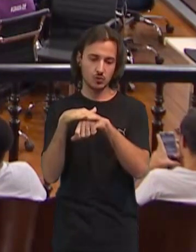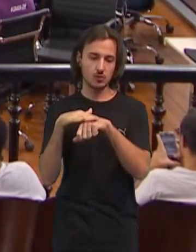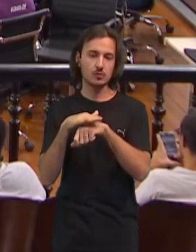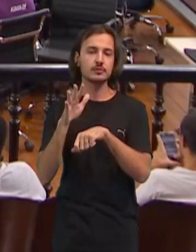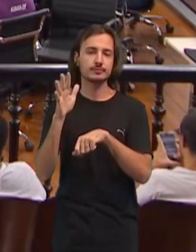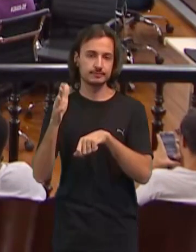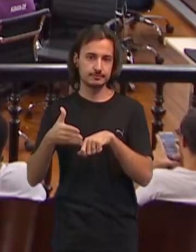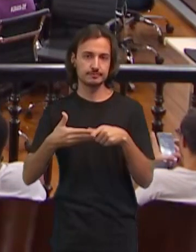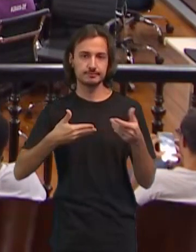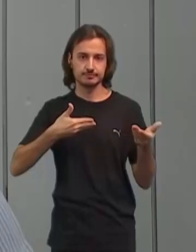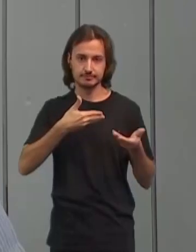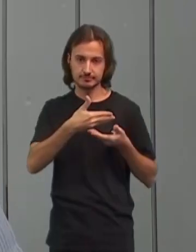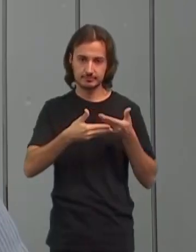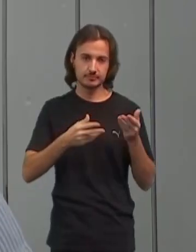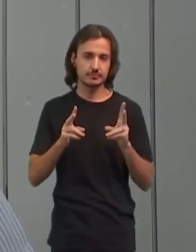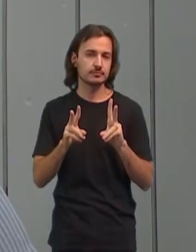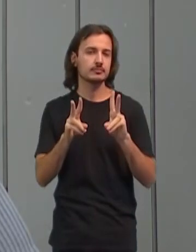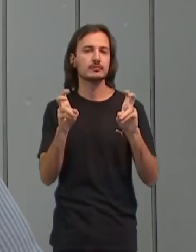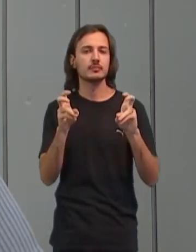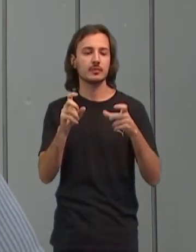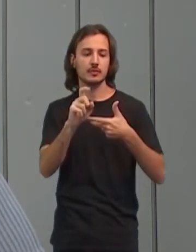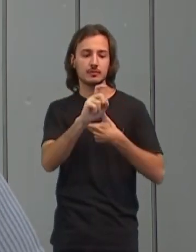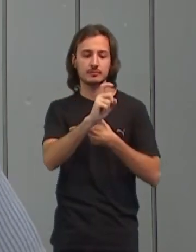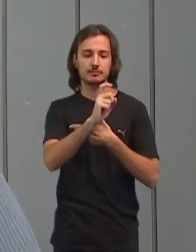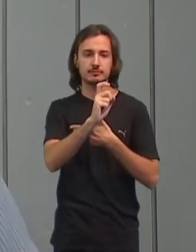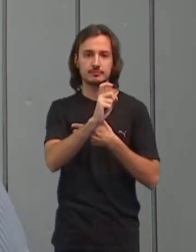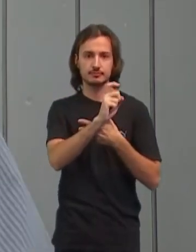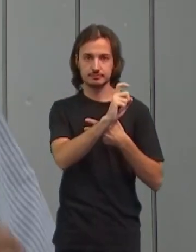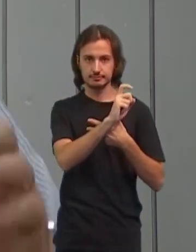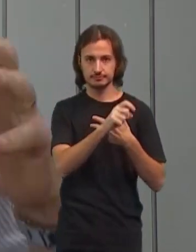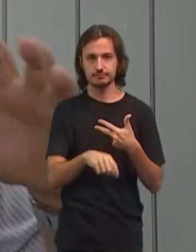de uma mensagem do Executivo para